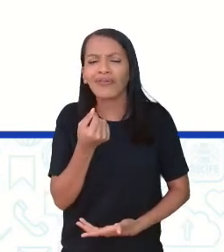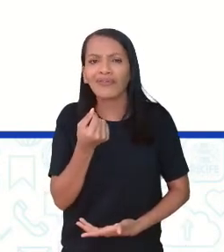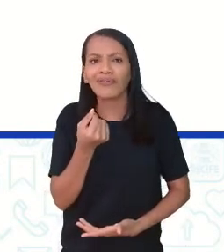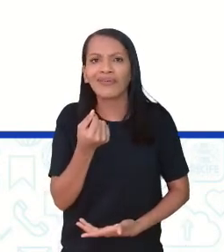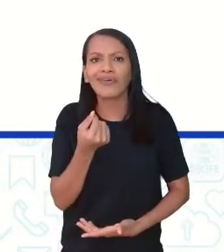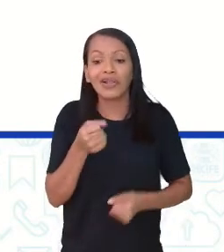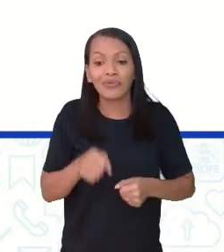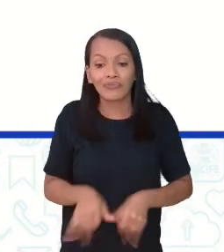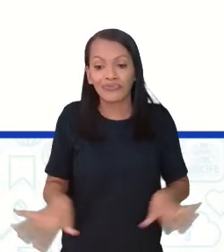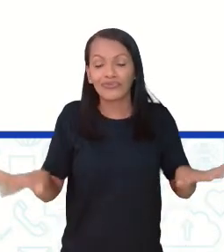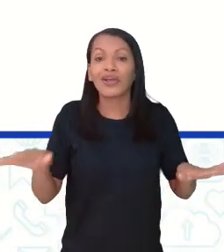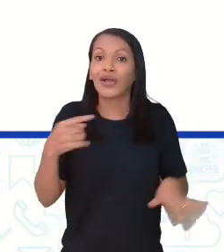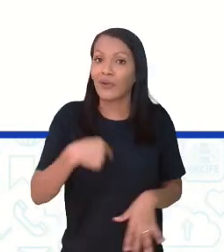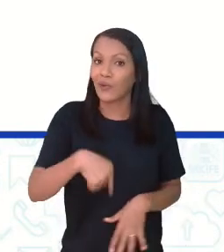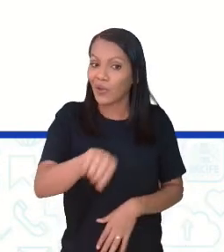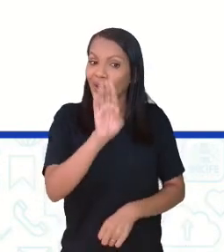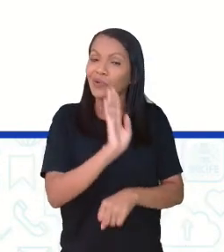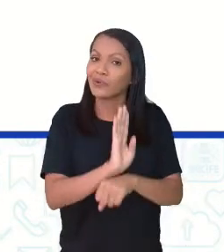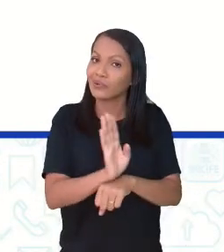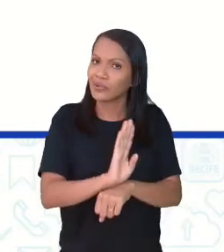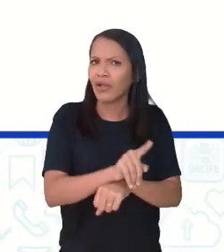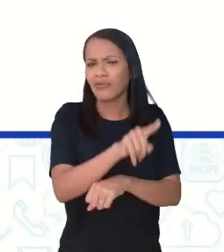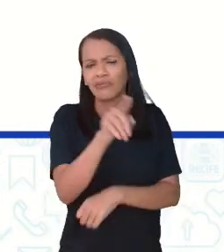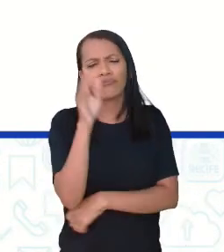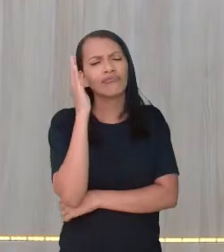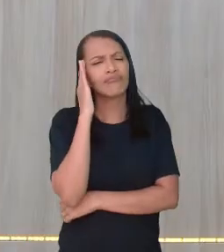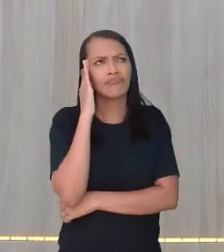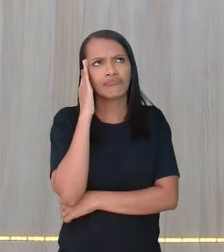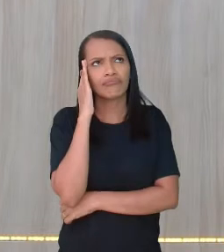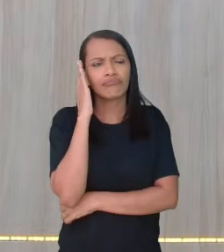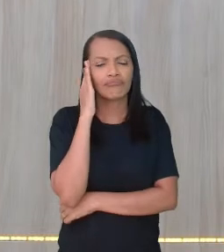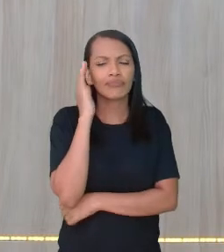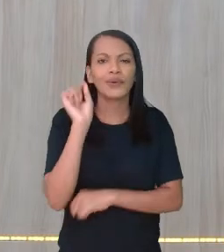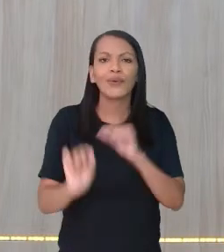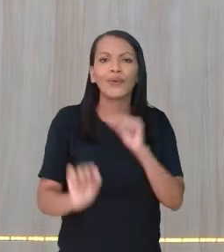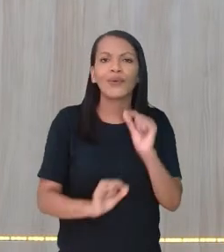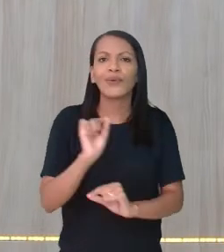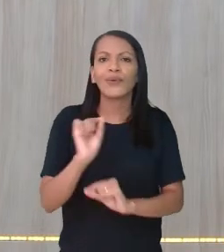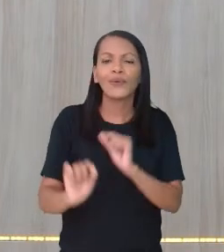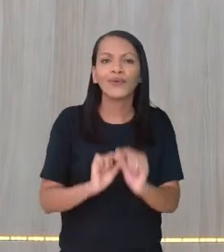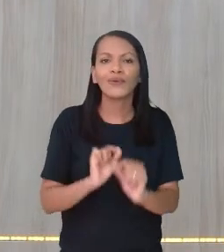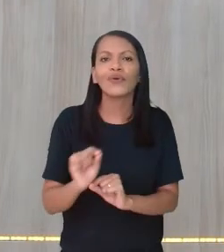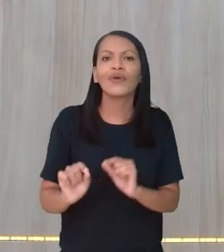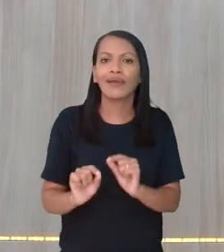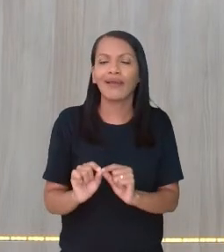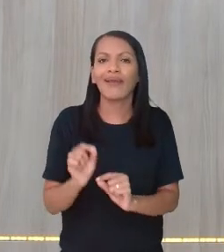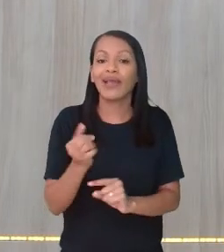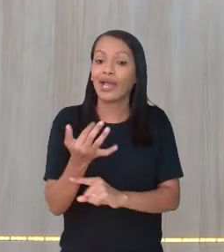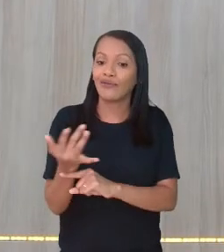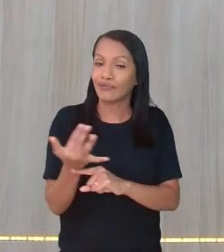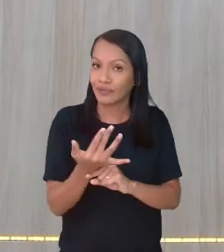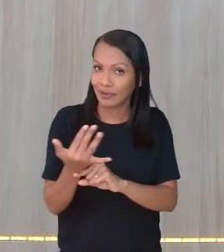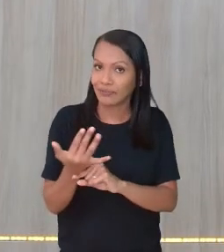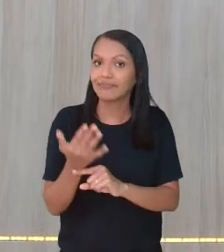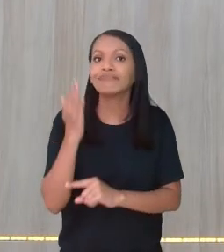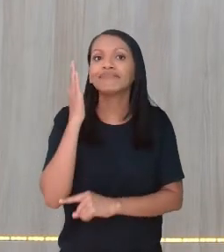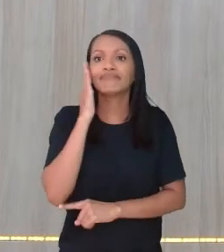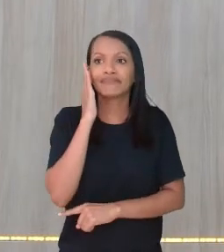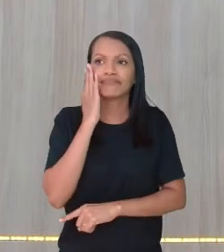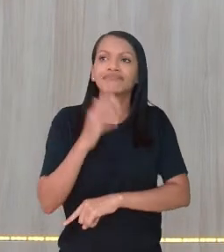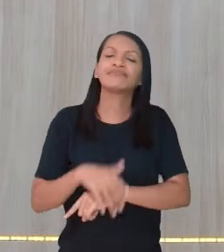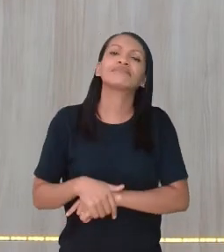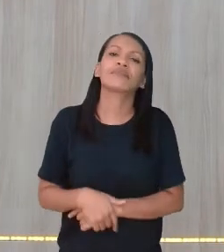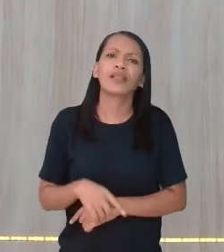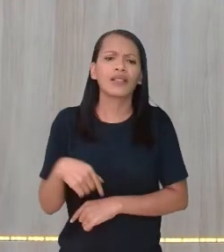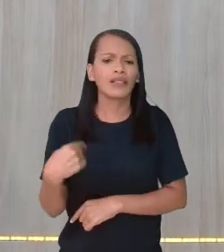ó, tenha pelo menos um entendimento, certo, do que se trata essas frações, beleza? Então,